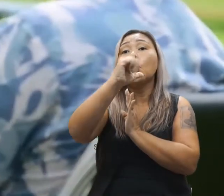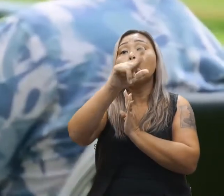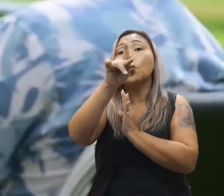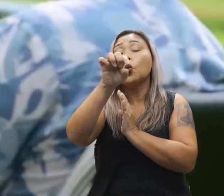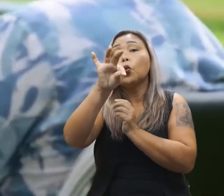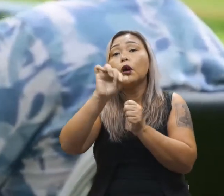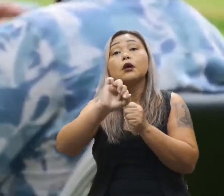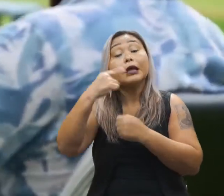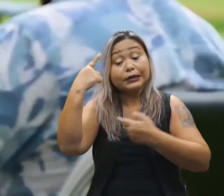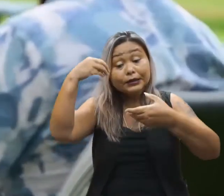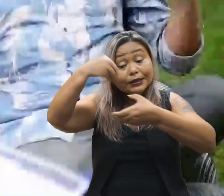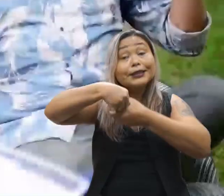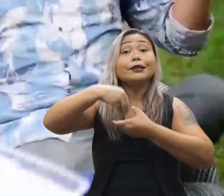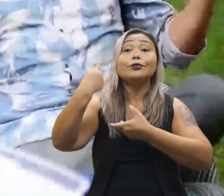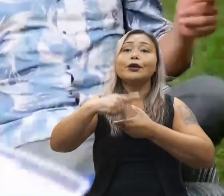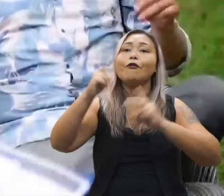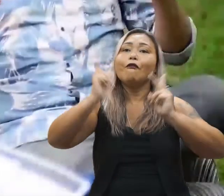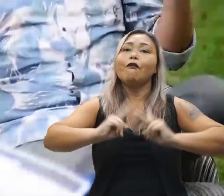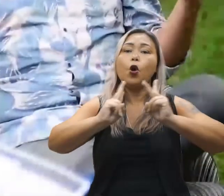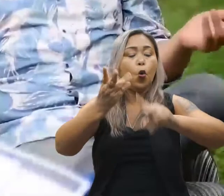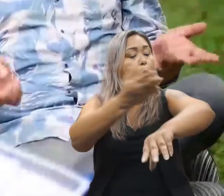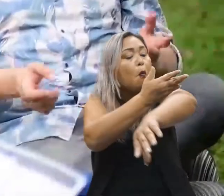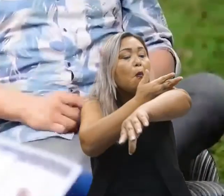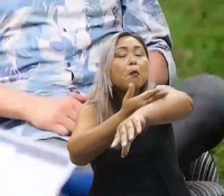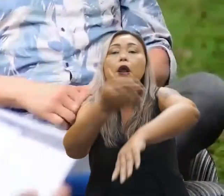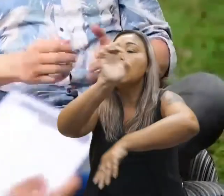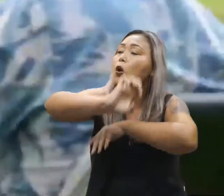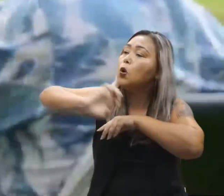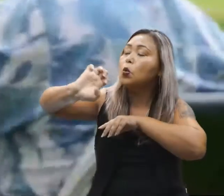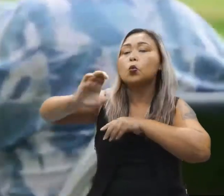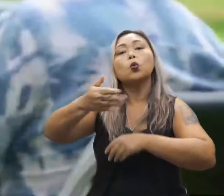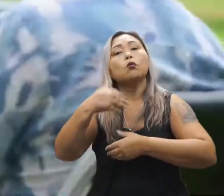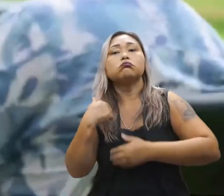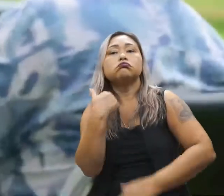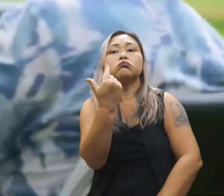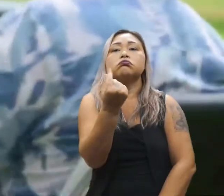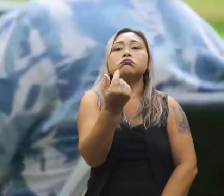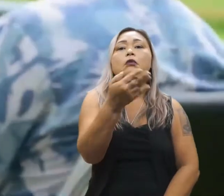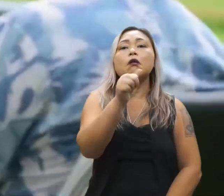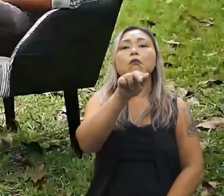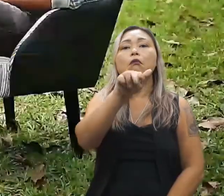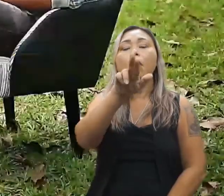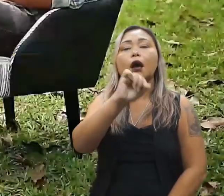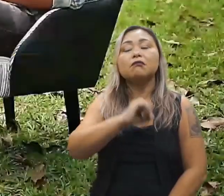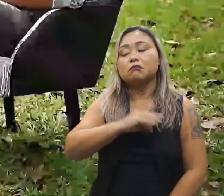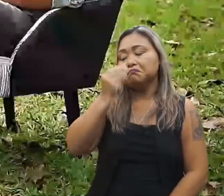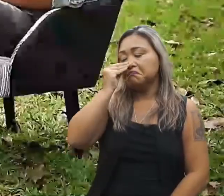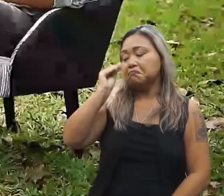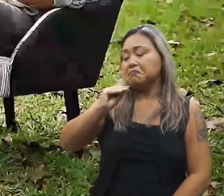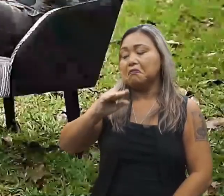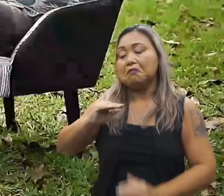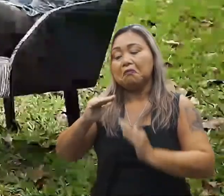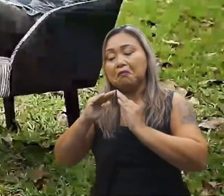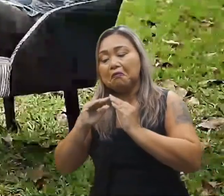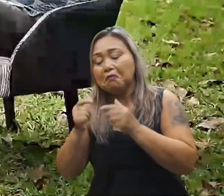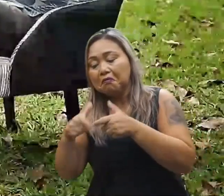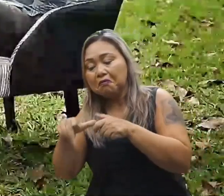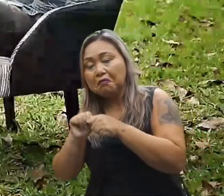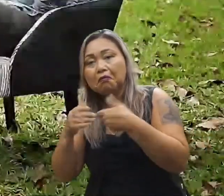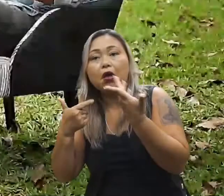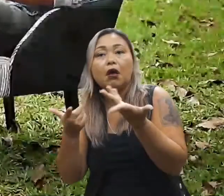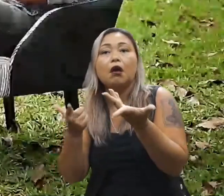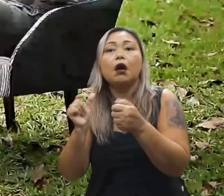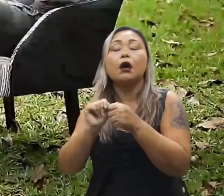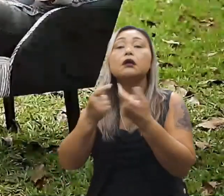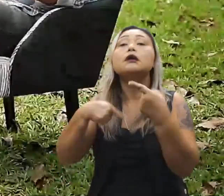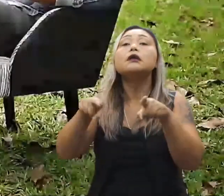nossos valores. Brancos, europeus, burgueses, ignora pequenos povoados, pequenas aldeias, e mesmo grandes